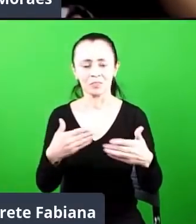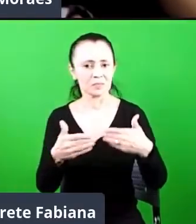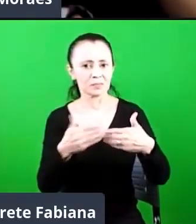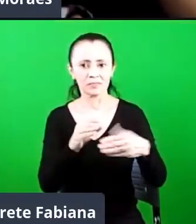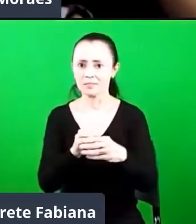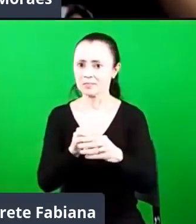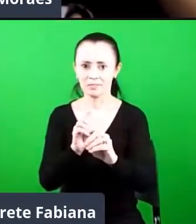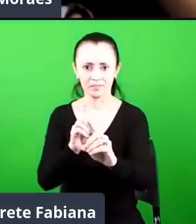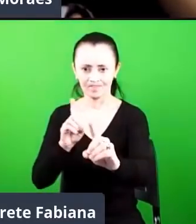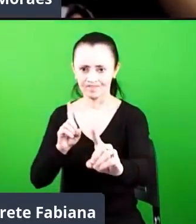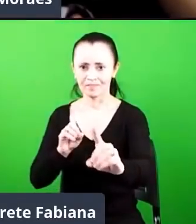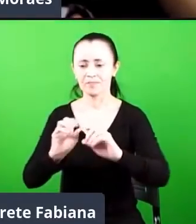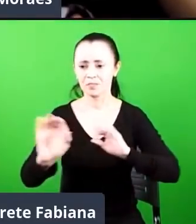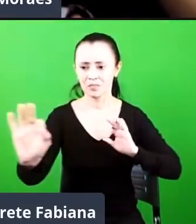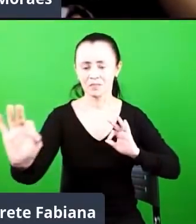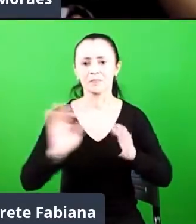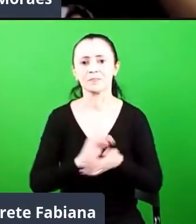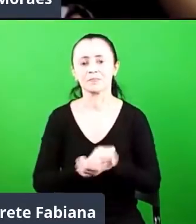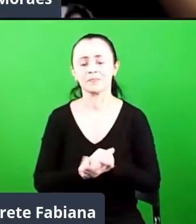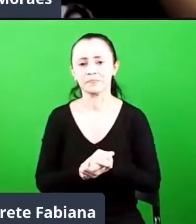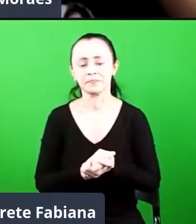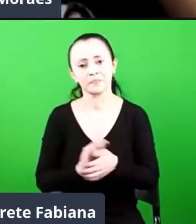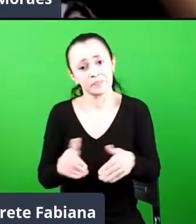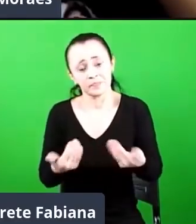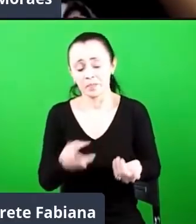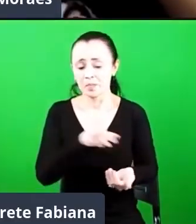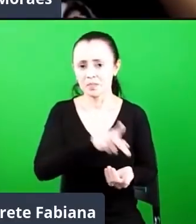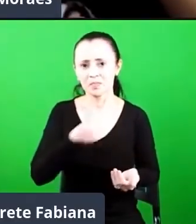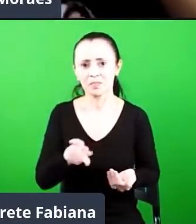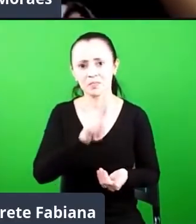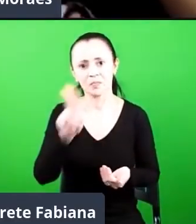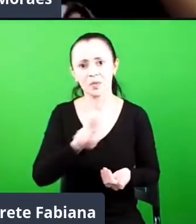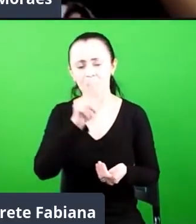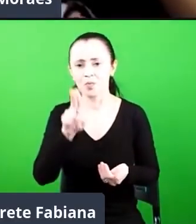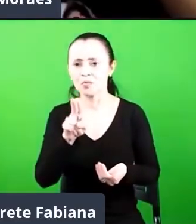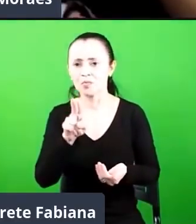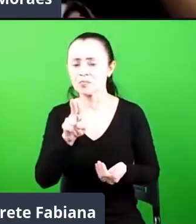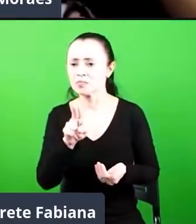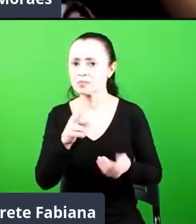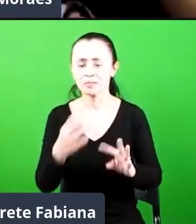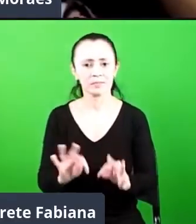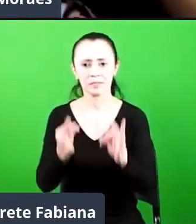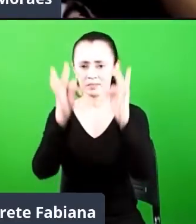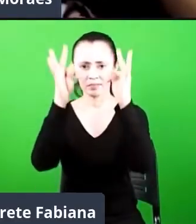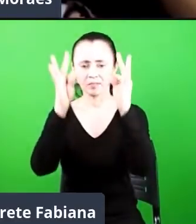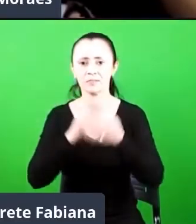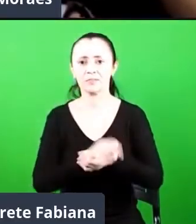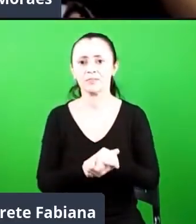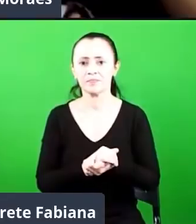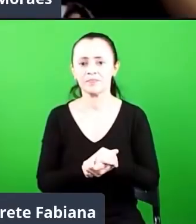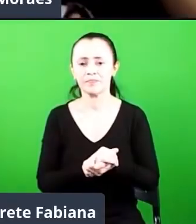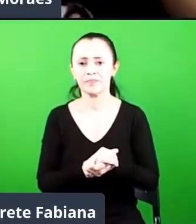forma, enquanto professora, tenho usado muitos recursos digitais para alcançar o meu público. Eu colocando